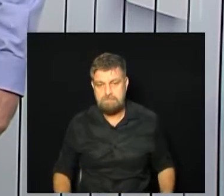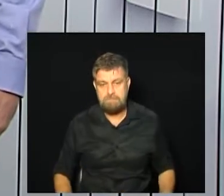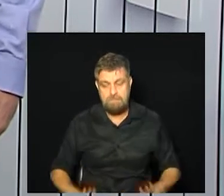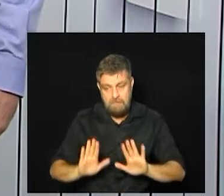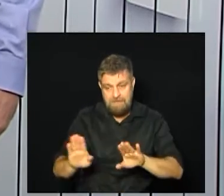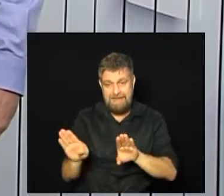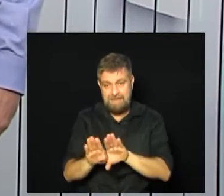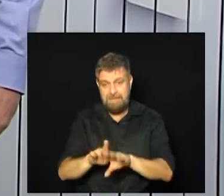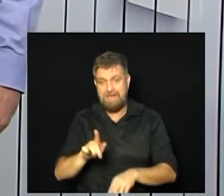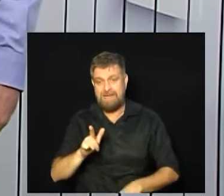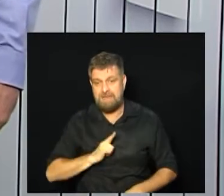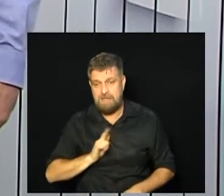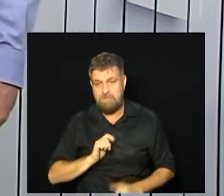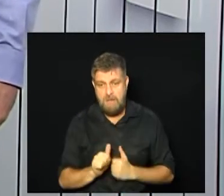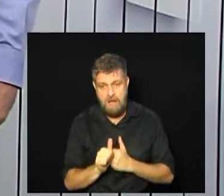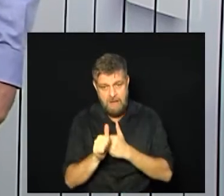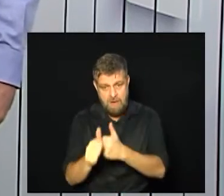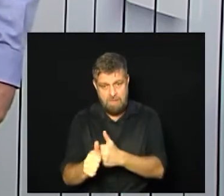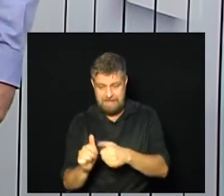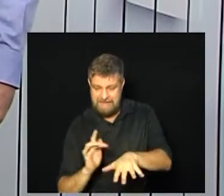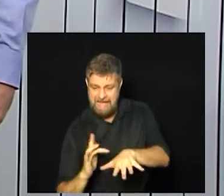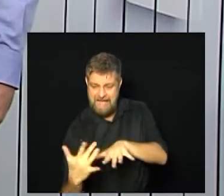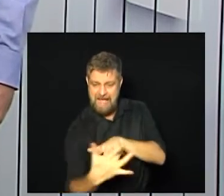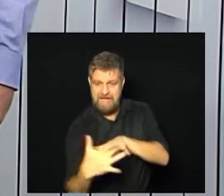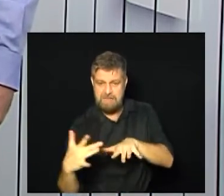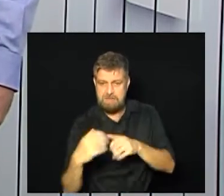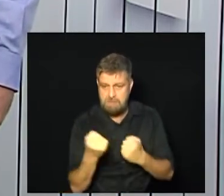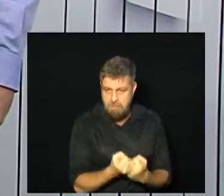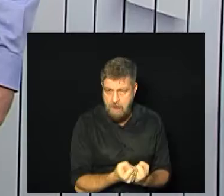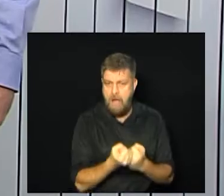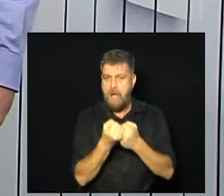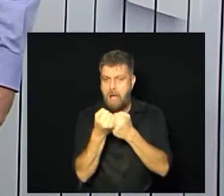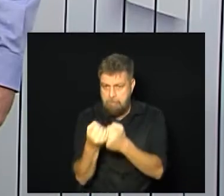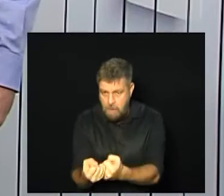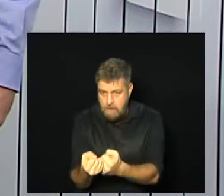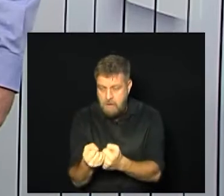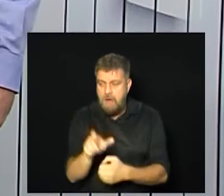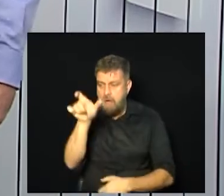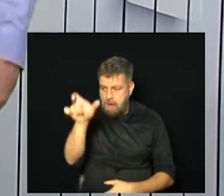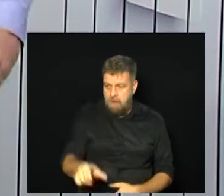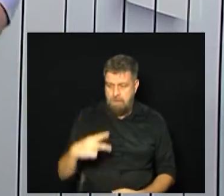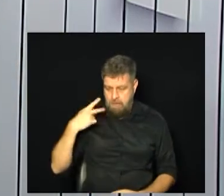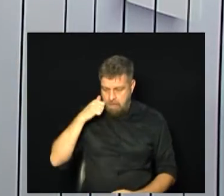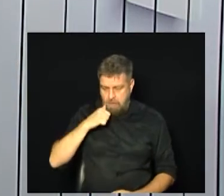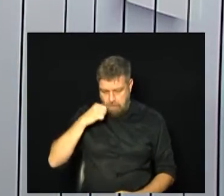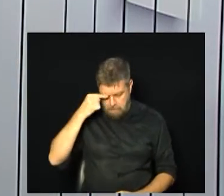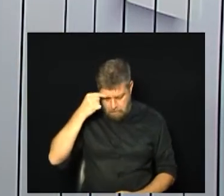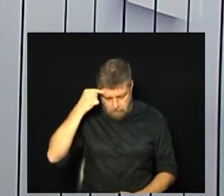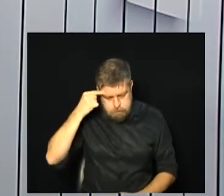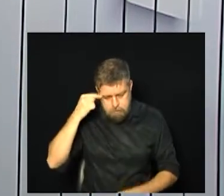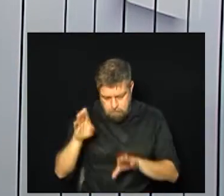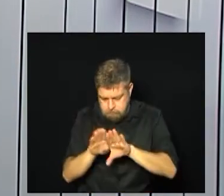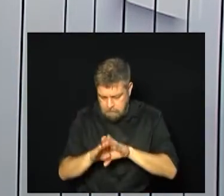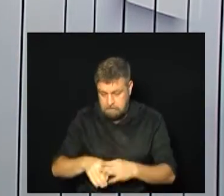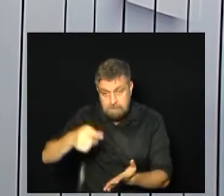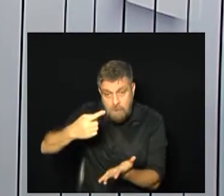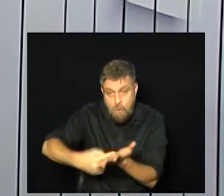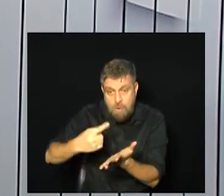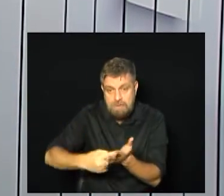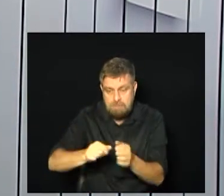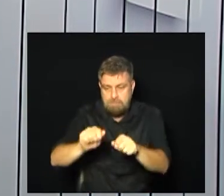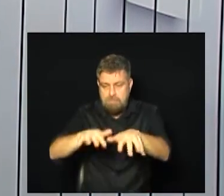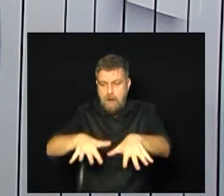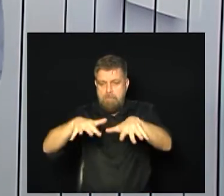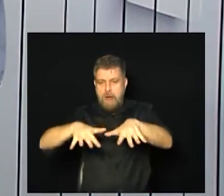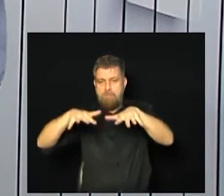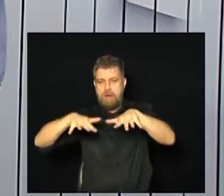outro lado, temos acompanhado as redes sociais apoiando a vereadora, inclusive está marcado um manifesto para